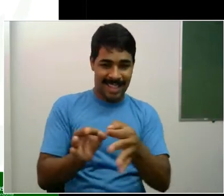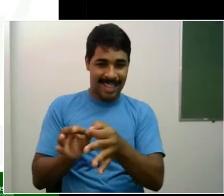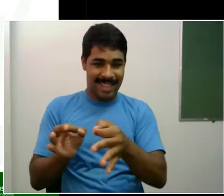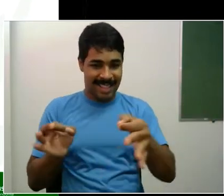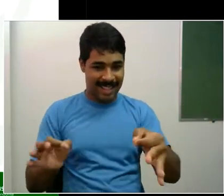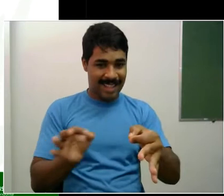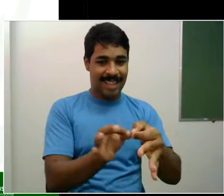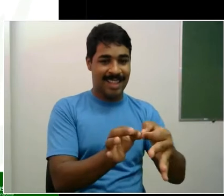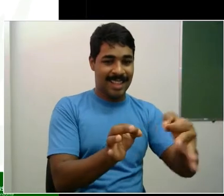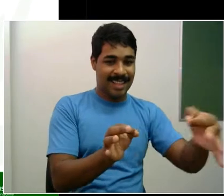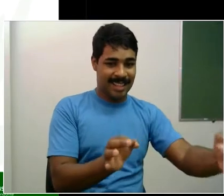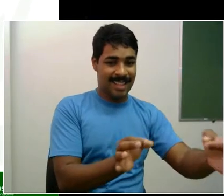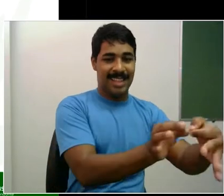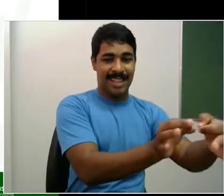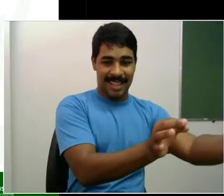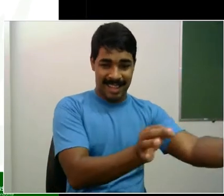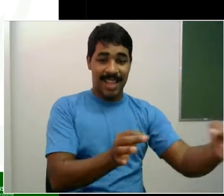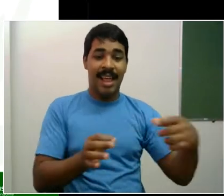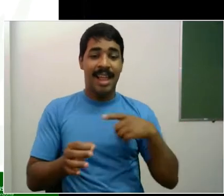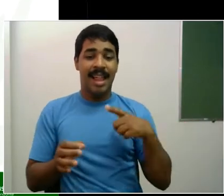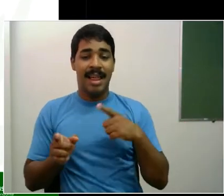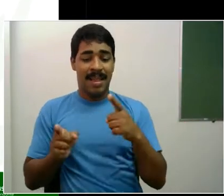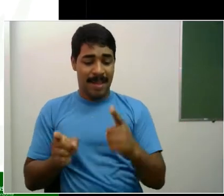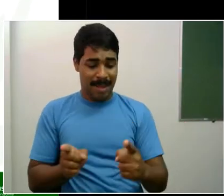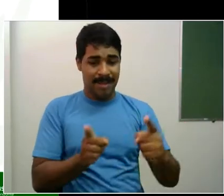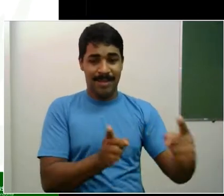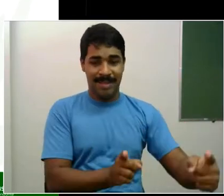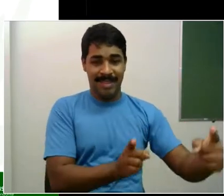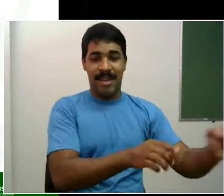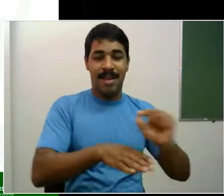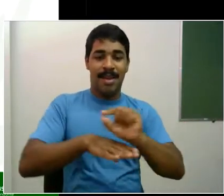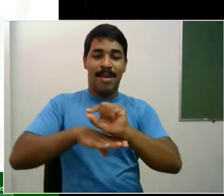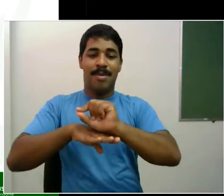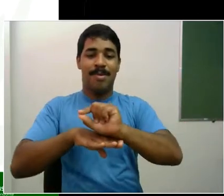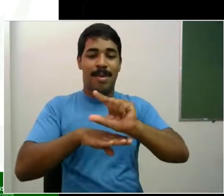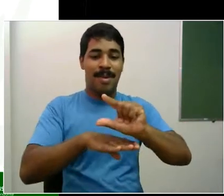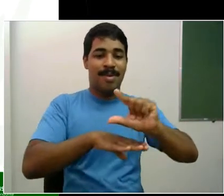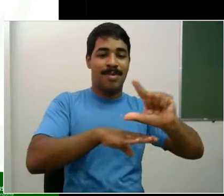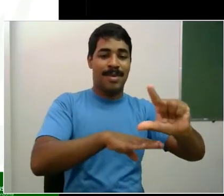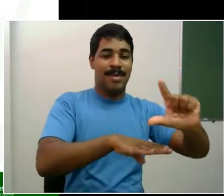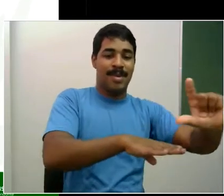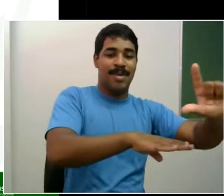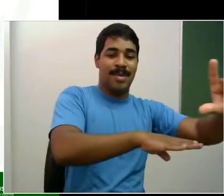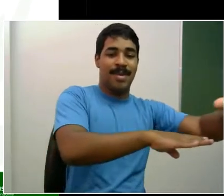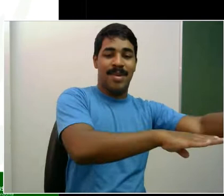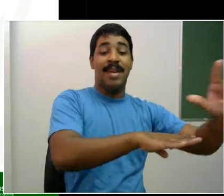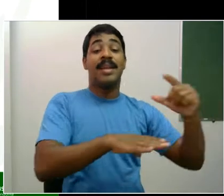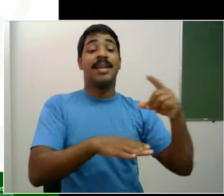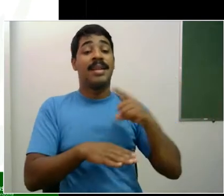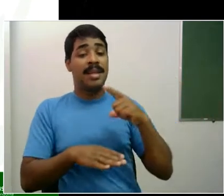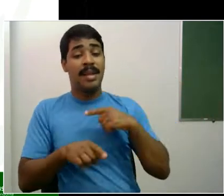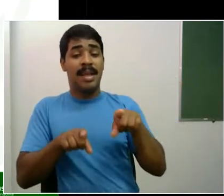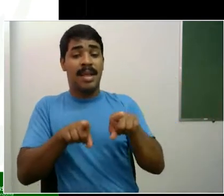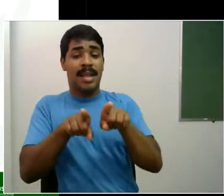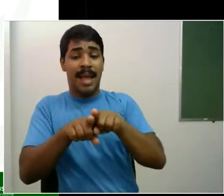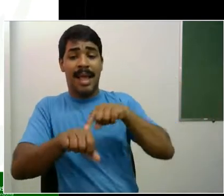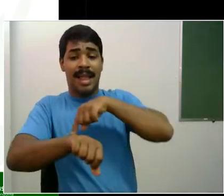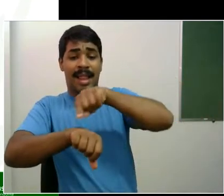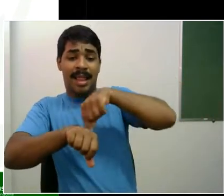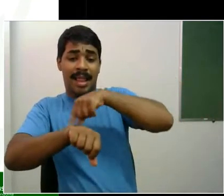escalar, é positiva. Então, os espaços crescem, tá? No decurso do tempo, e